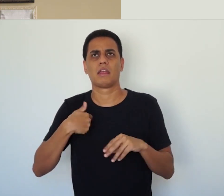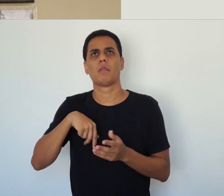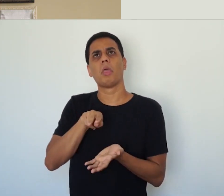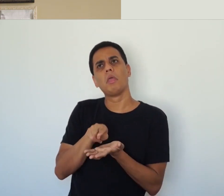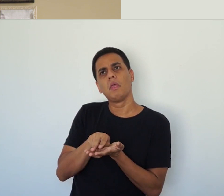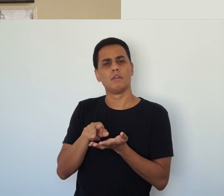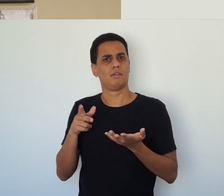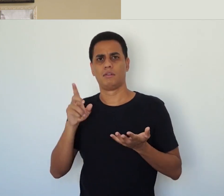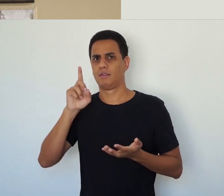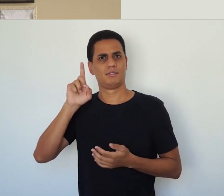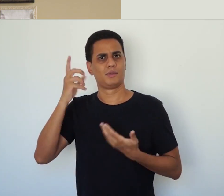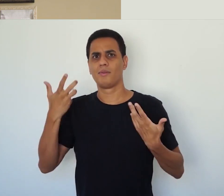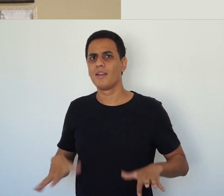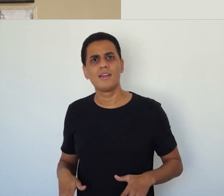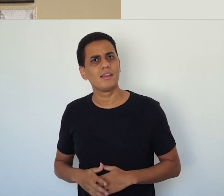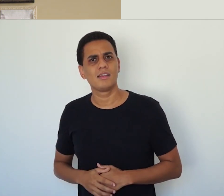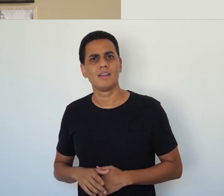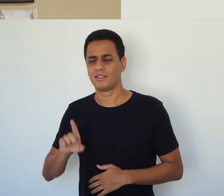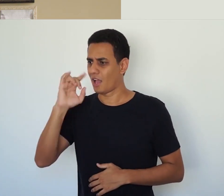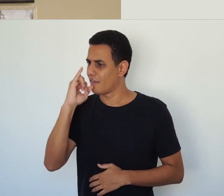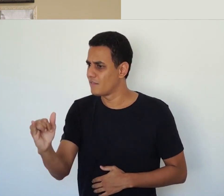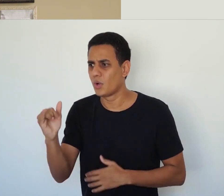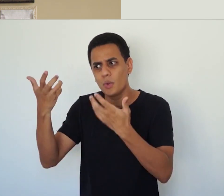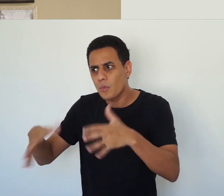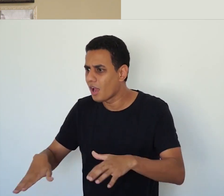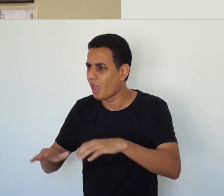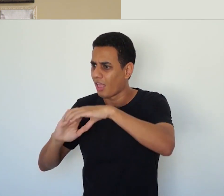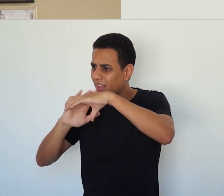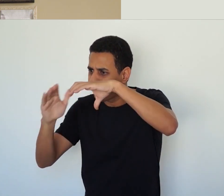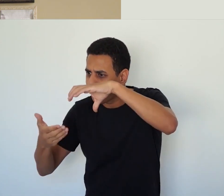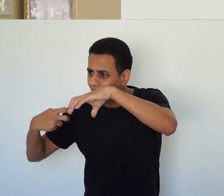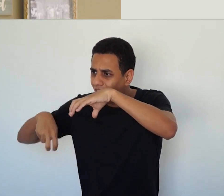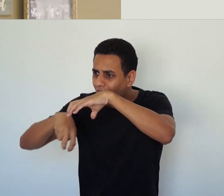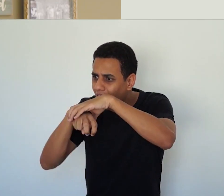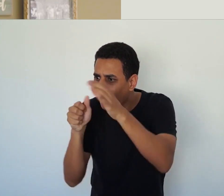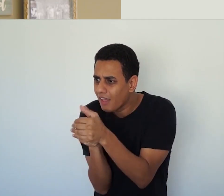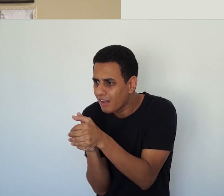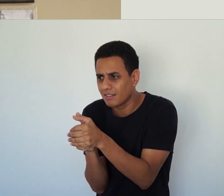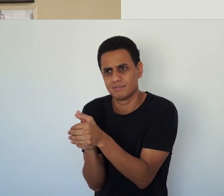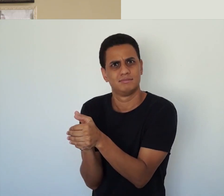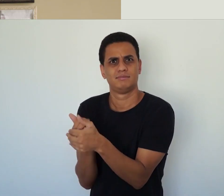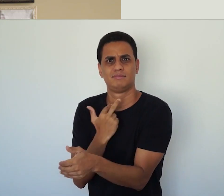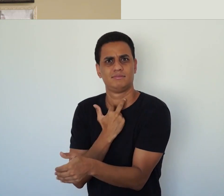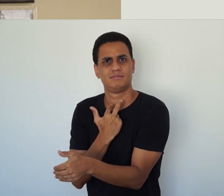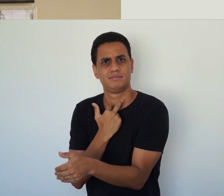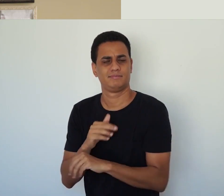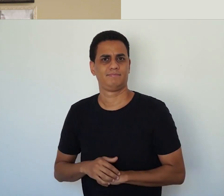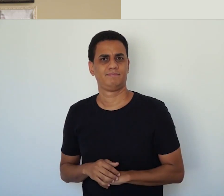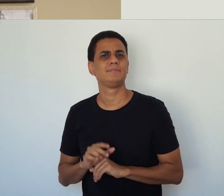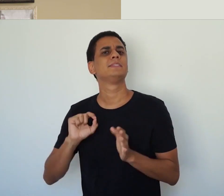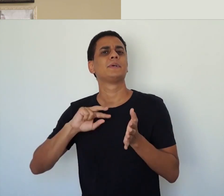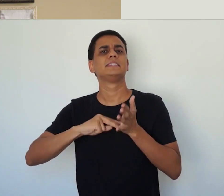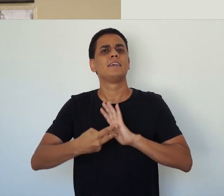de Elias não era o deserto embaixo daquele zimbro, e o lugar de Elias não era dentro da caverna. Ou seja, a força dos